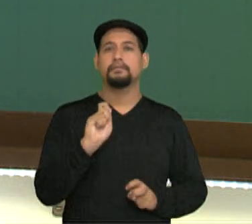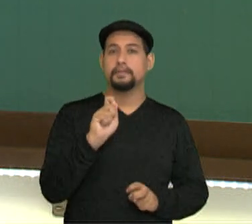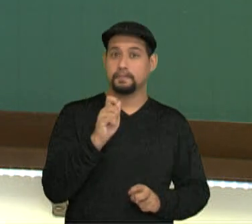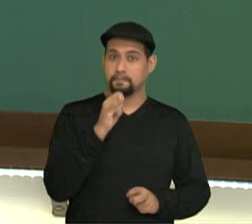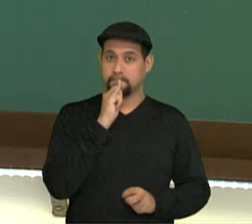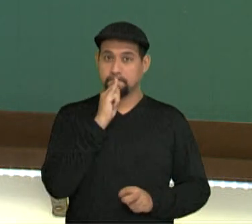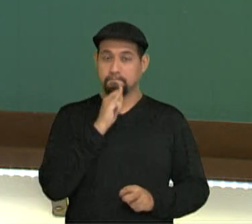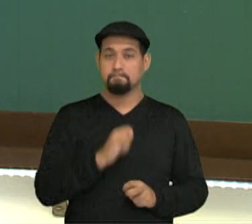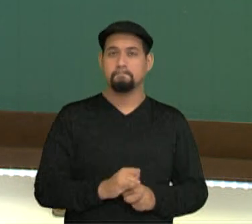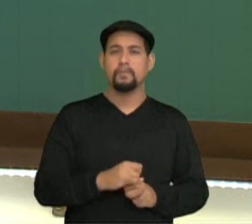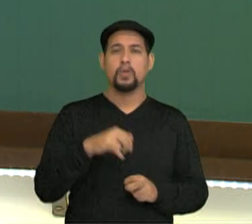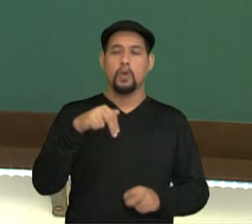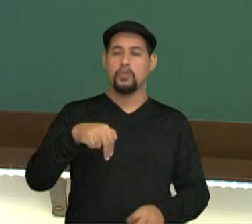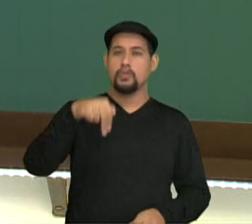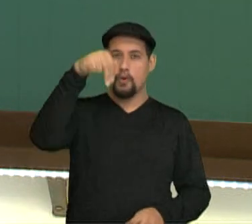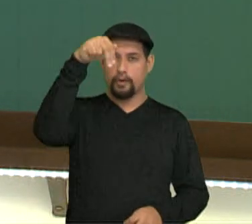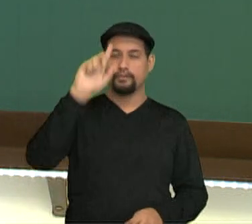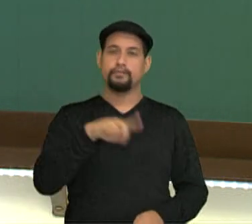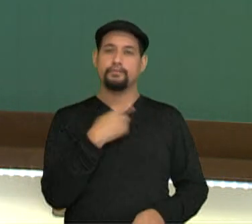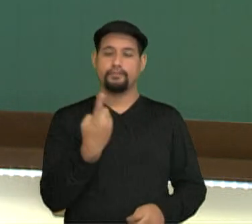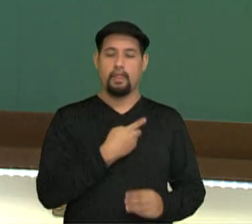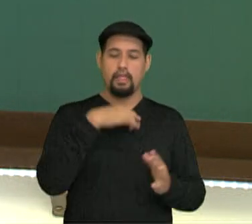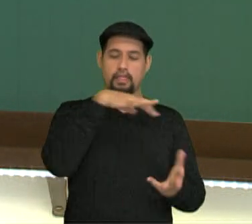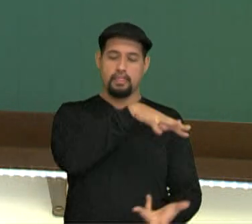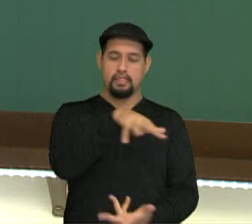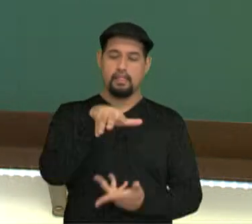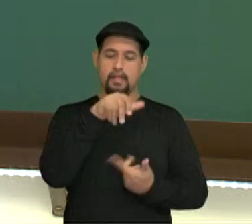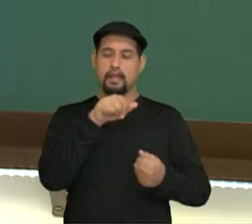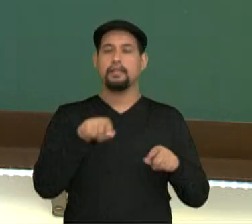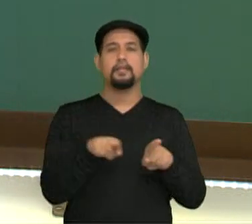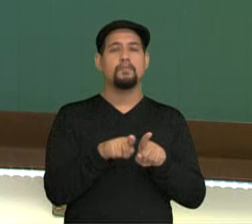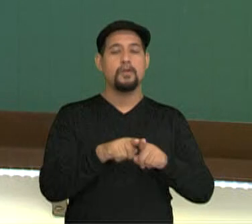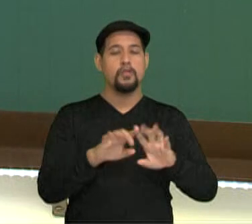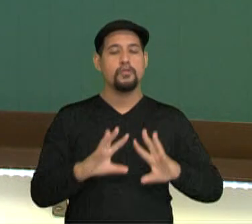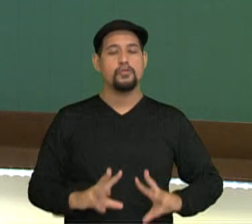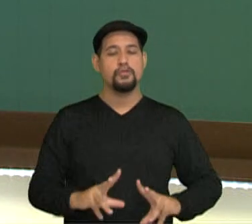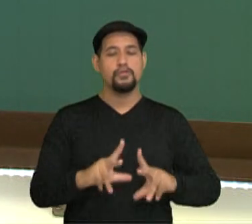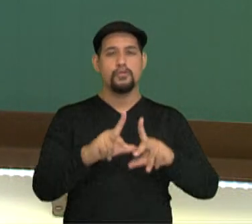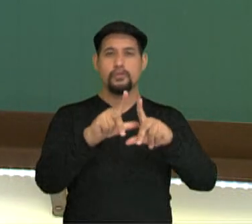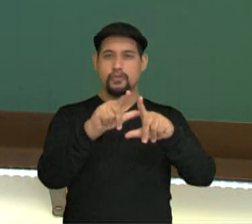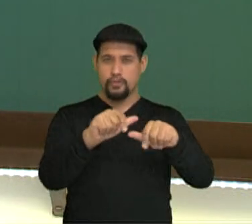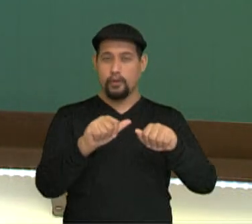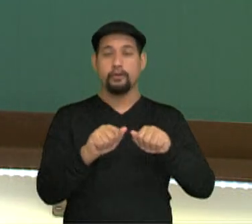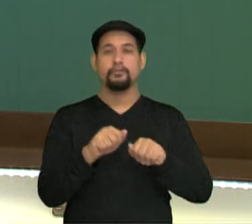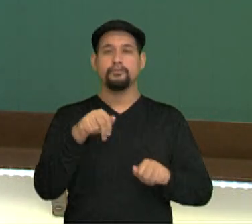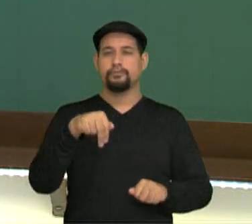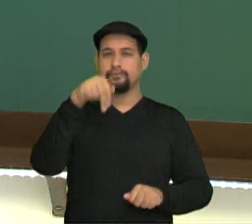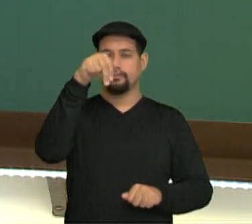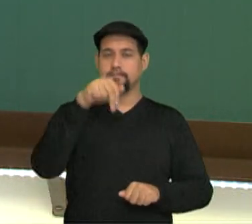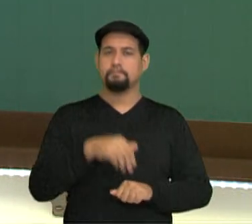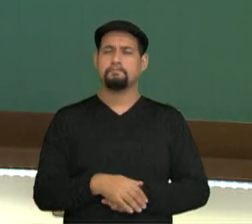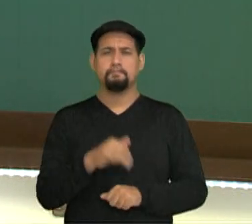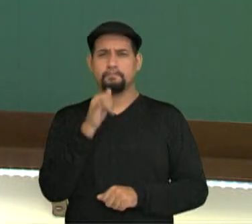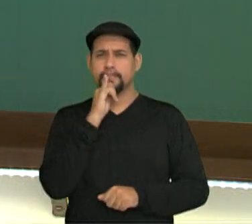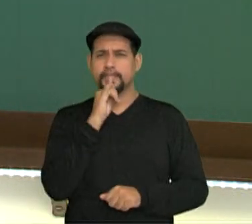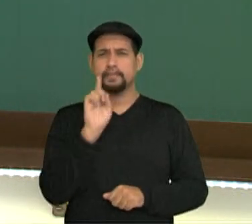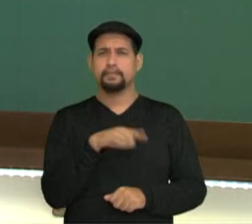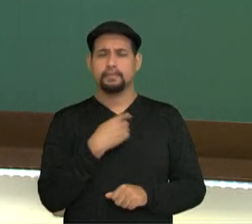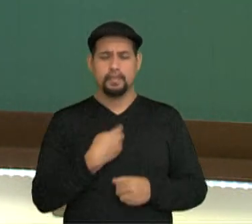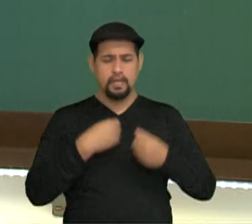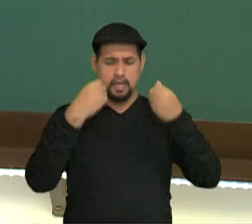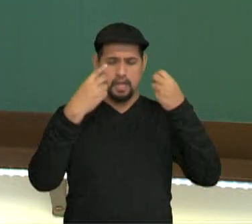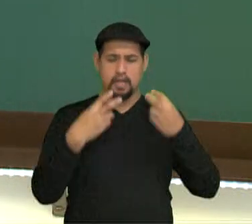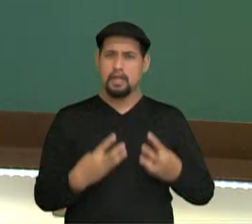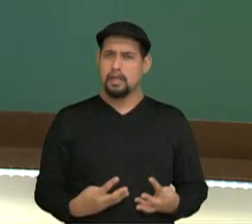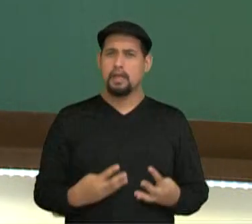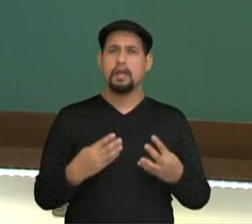no hemisfério norte do nosso planeta, praticamente todo na zona temperada norte. Quando a gente fala em zona